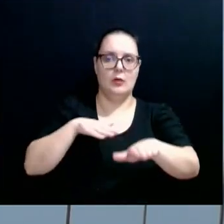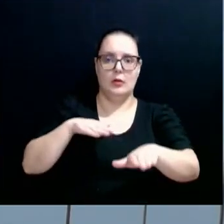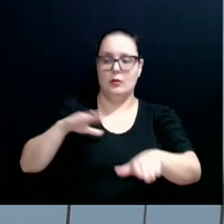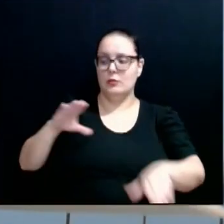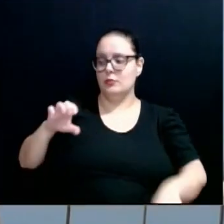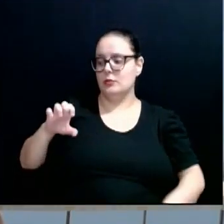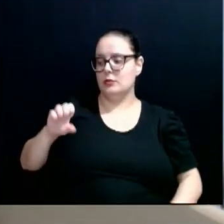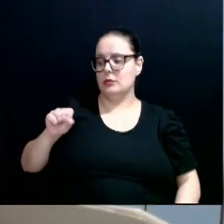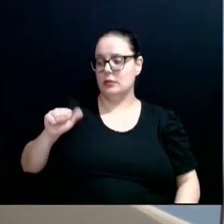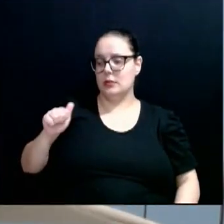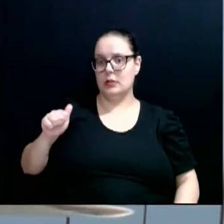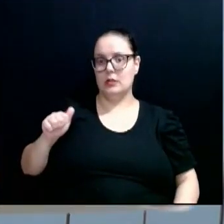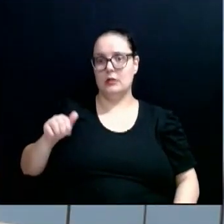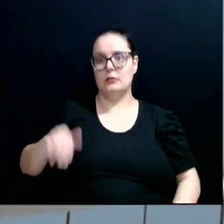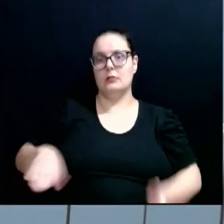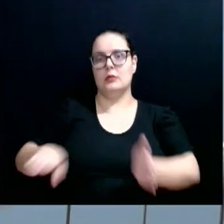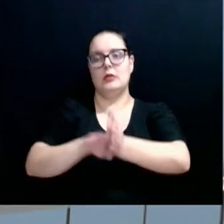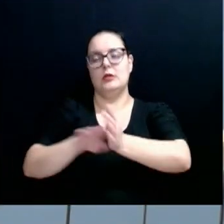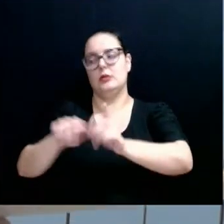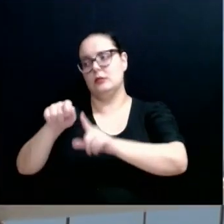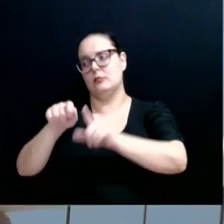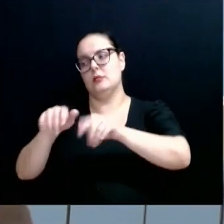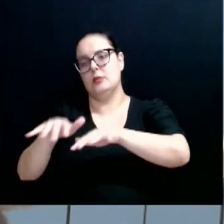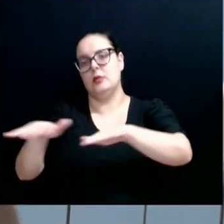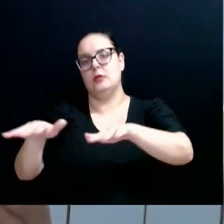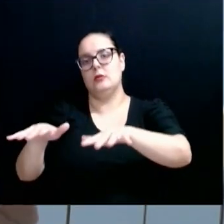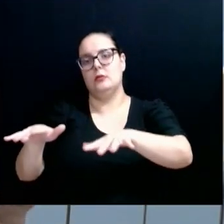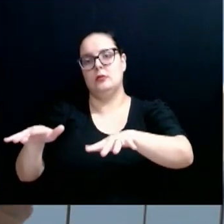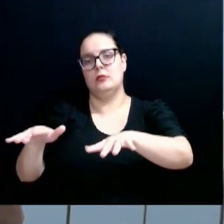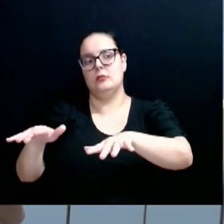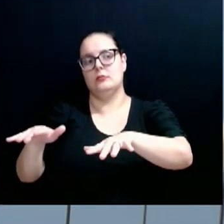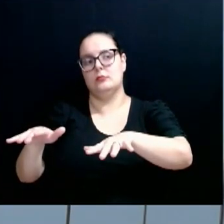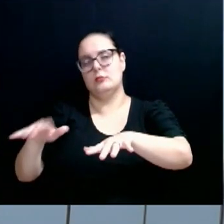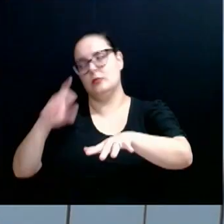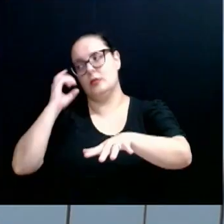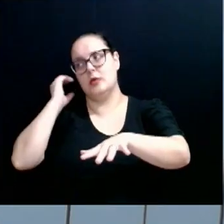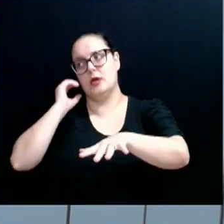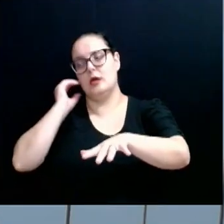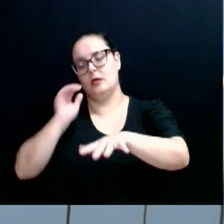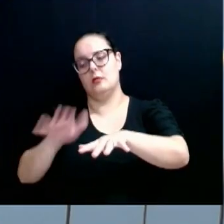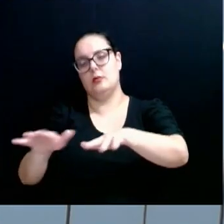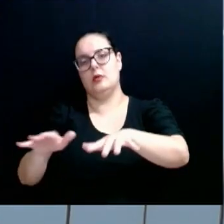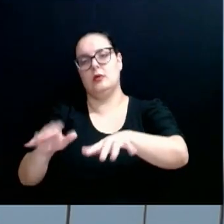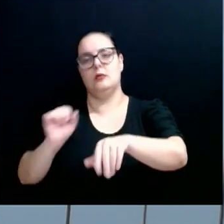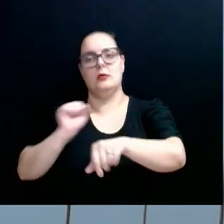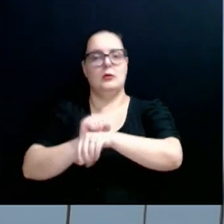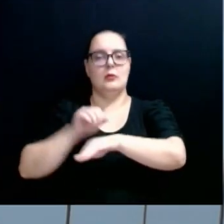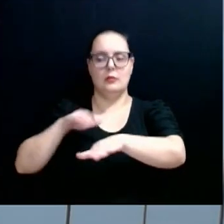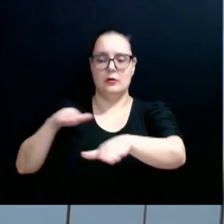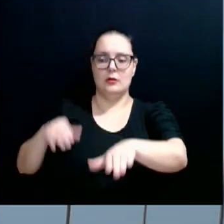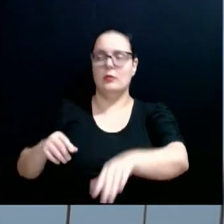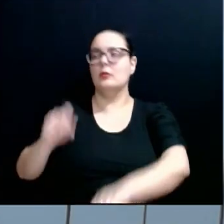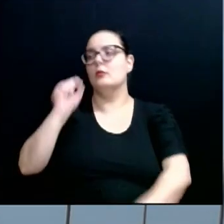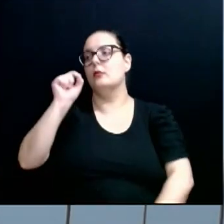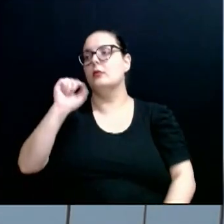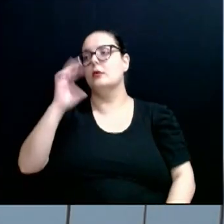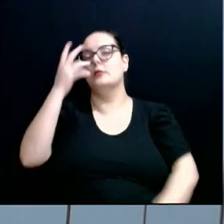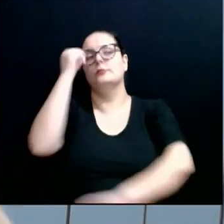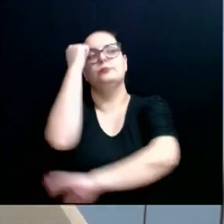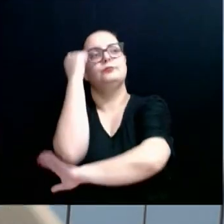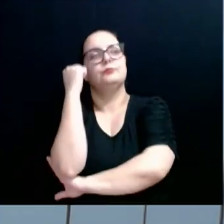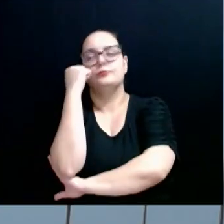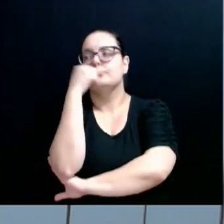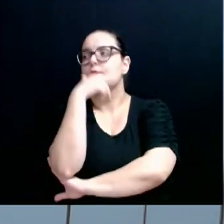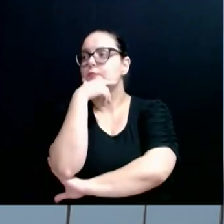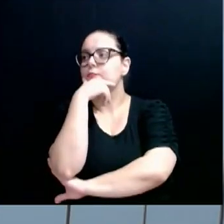entroncamento da Anhanguera com a Dom Pedro. Então você fica ali parado e perguntando, mas o que aconteceu? E quando você chega no trevo, você vê